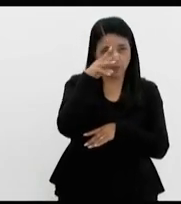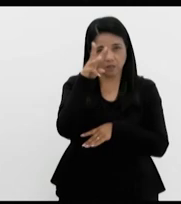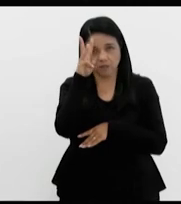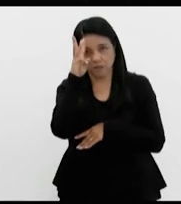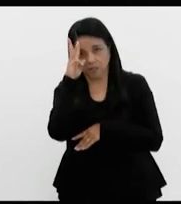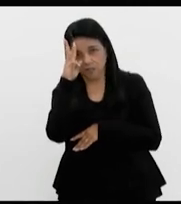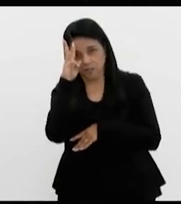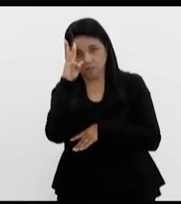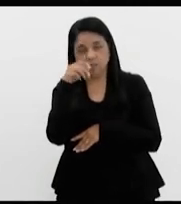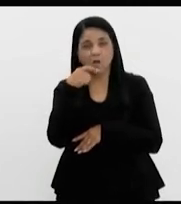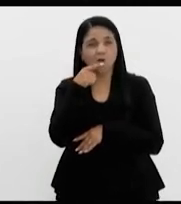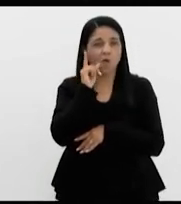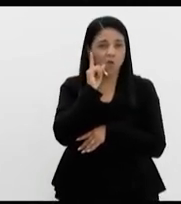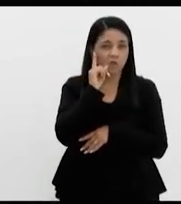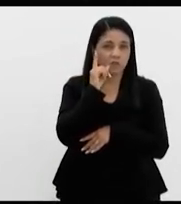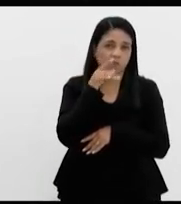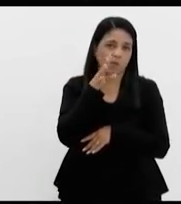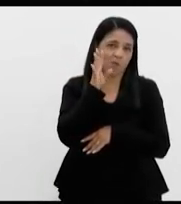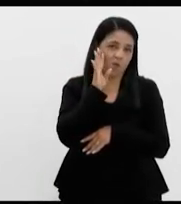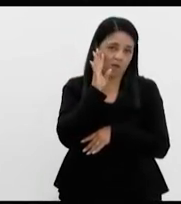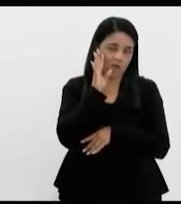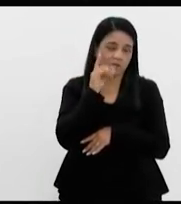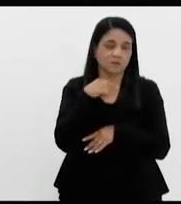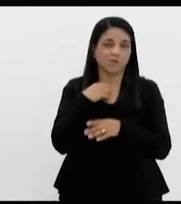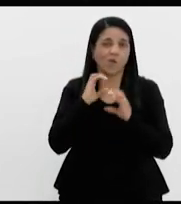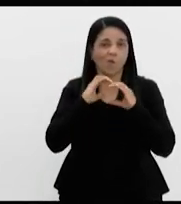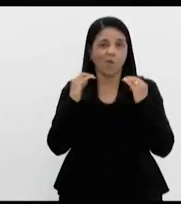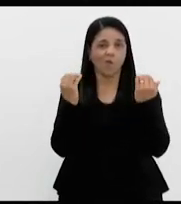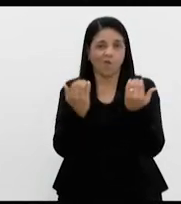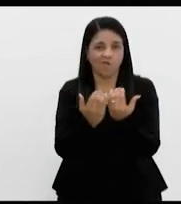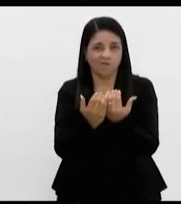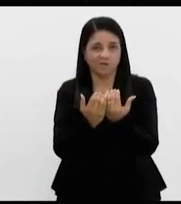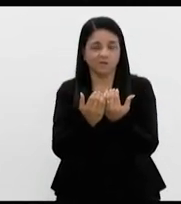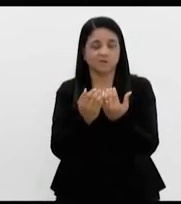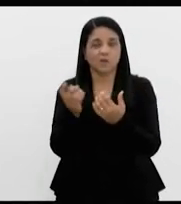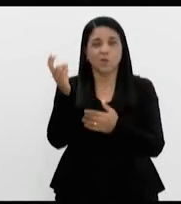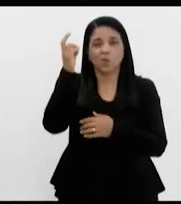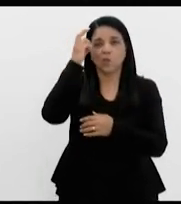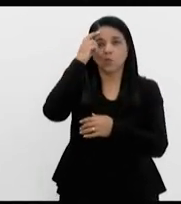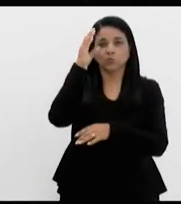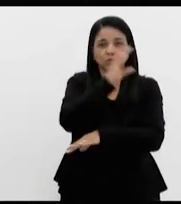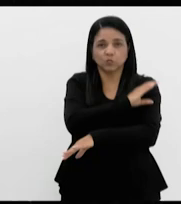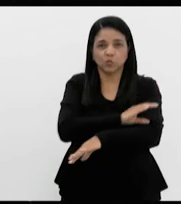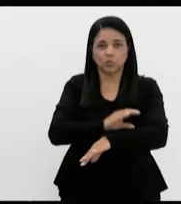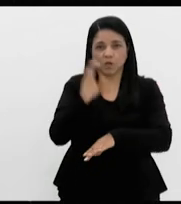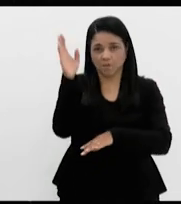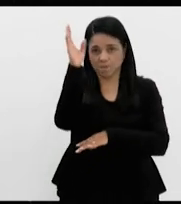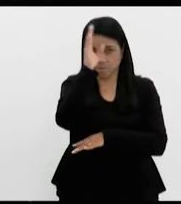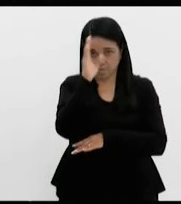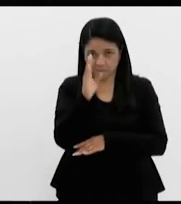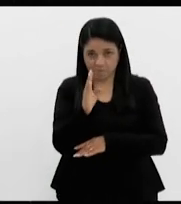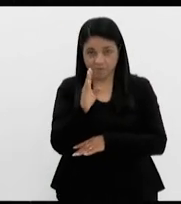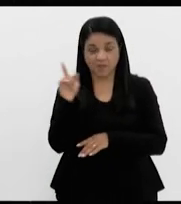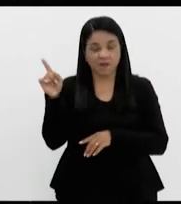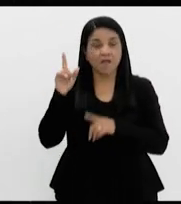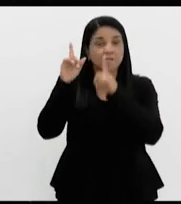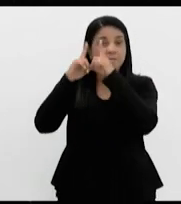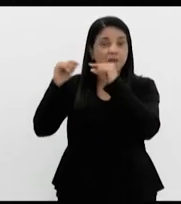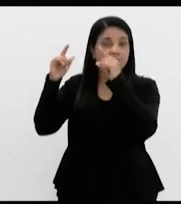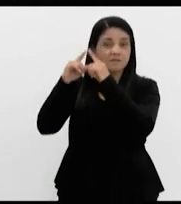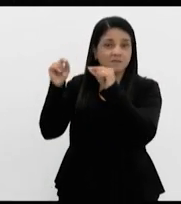e ontem, na Conferência Nacional de Cultura, que foi realizada em